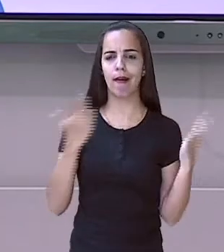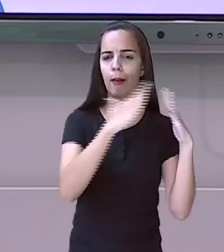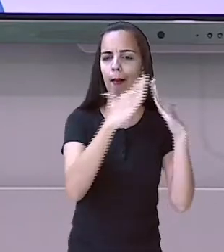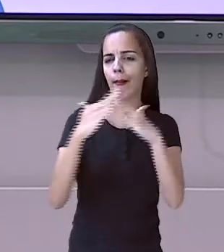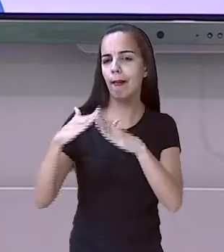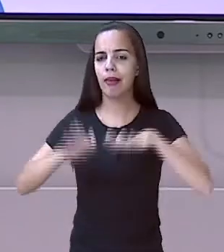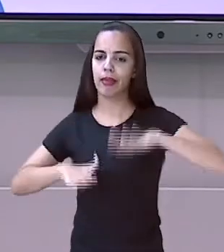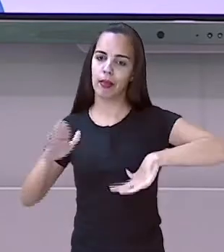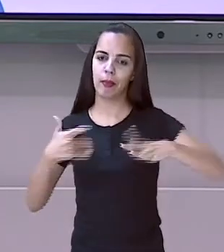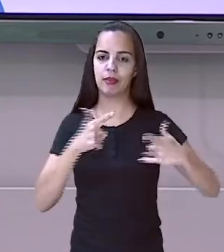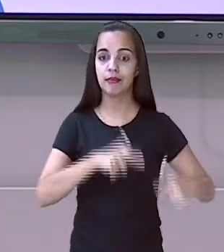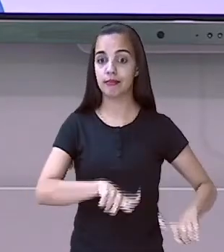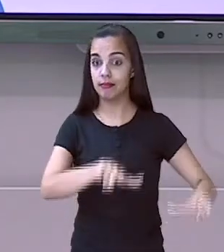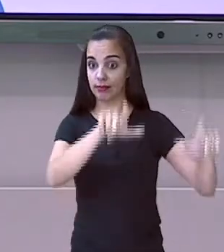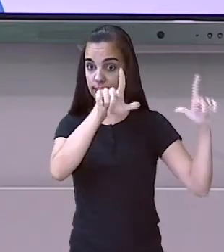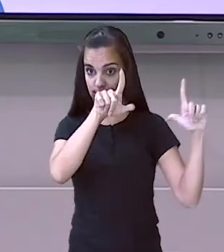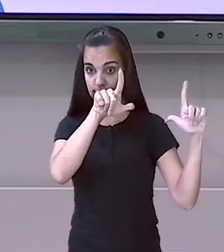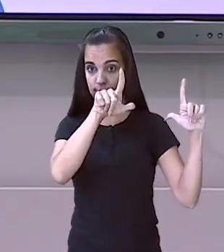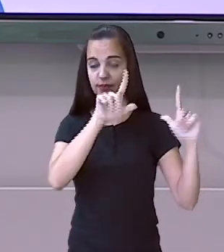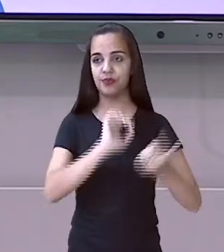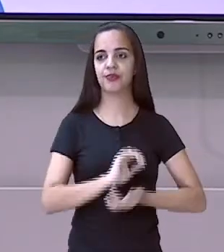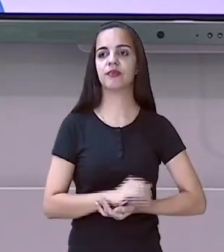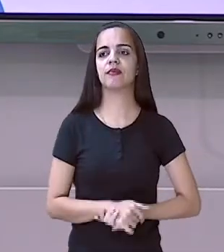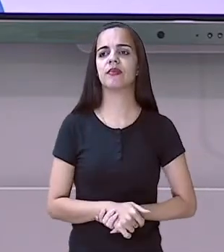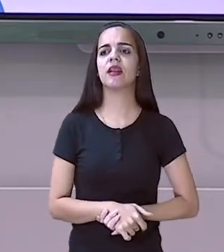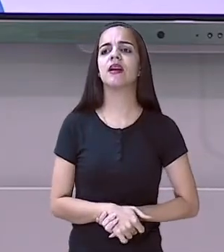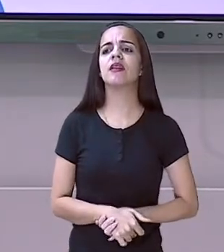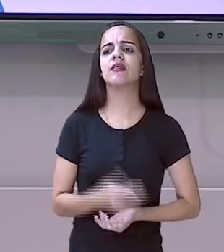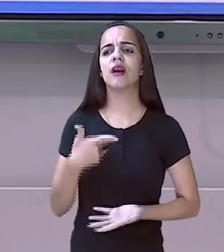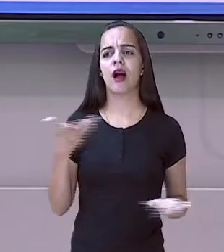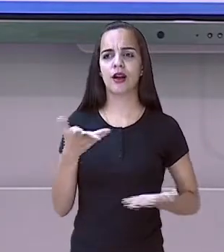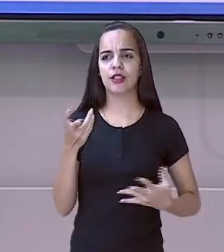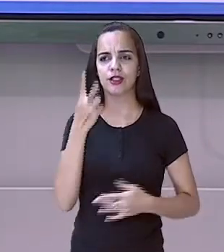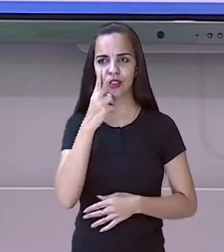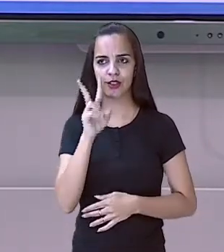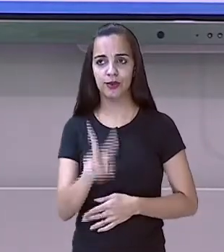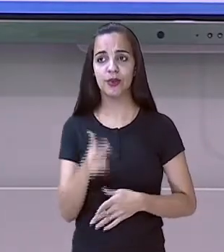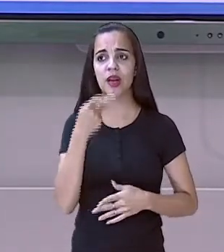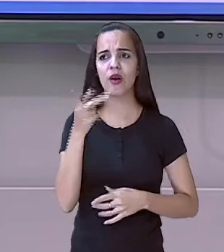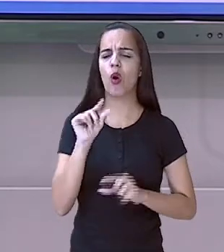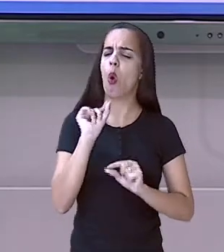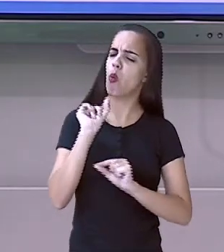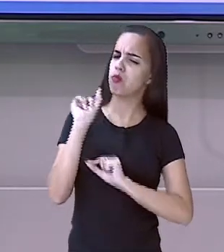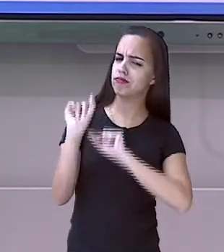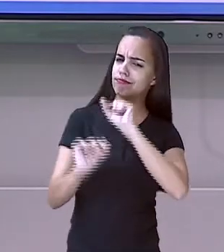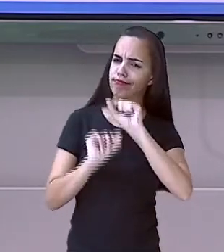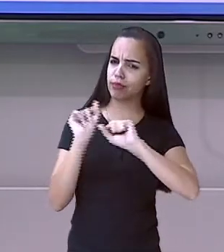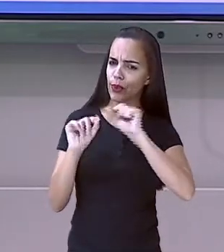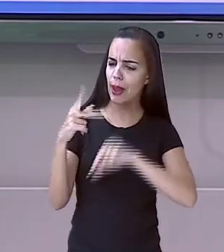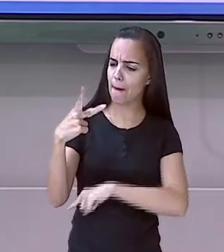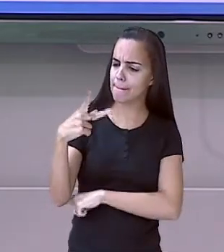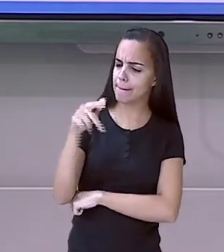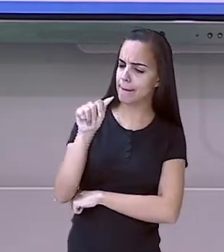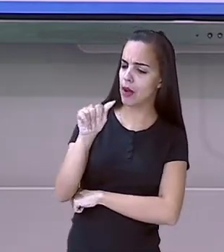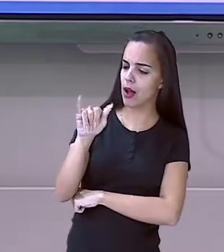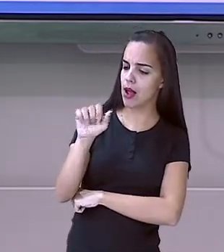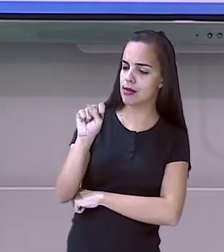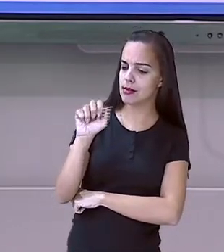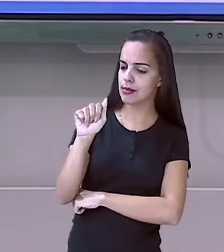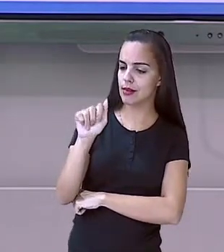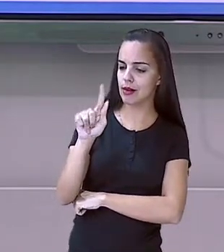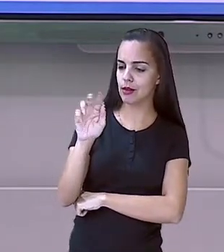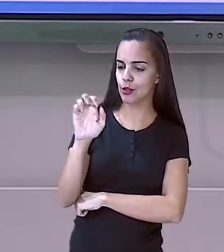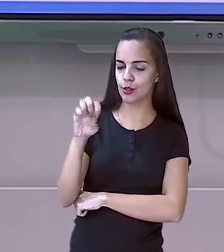as paisagens e as diferenças entre elas. Então a paisagem, o que é a paisagem, né? Quando a gente fala de